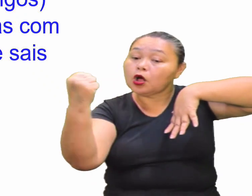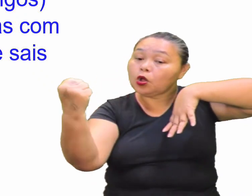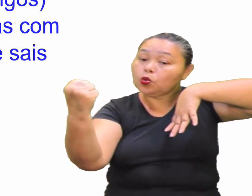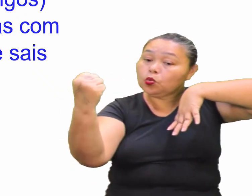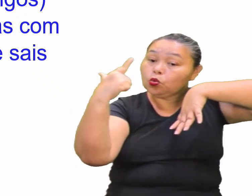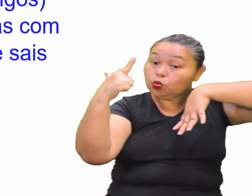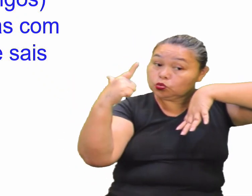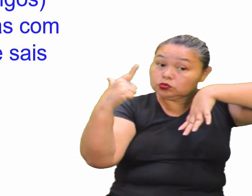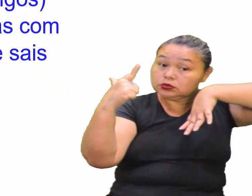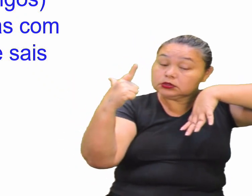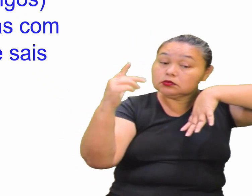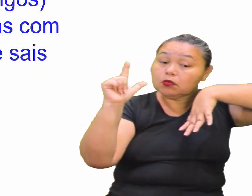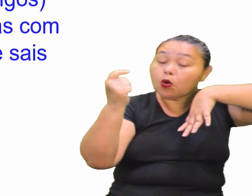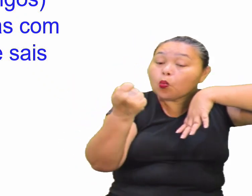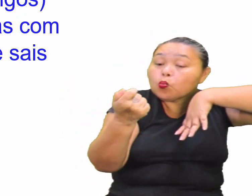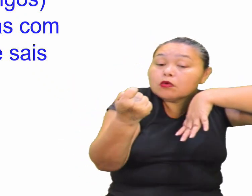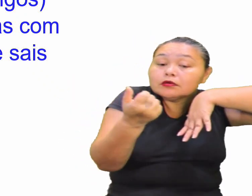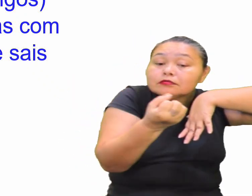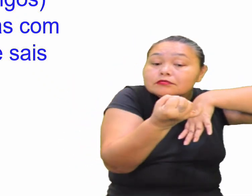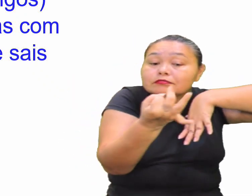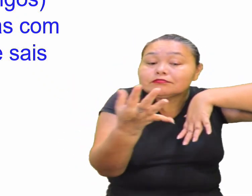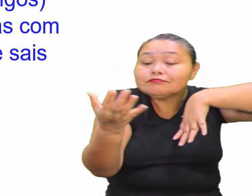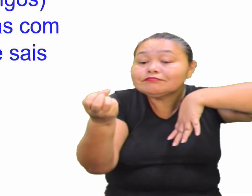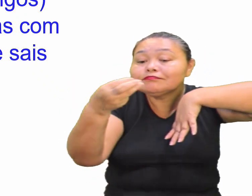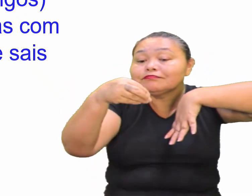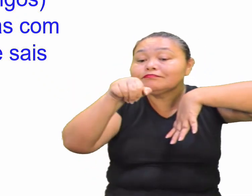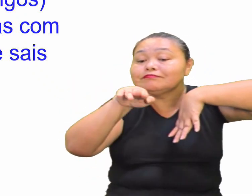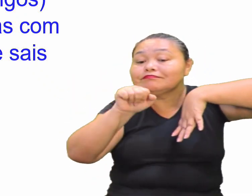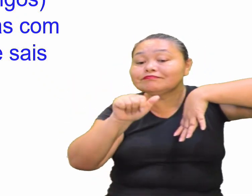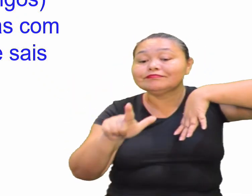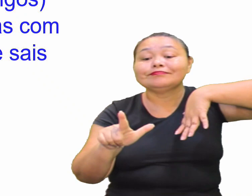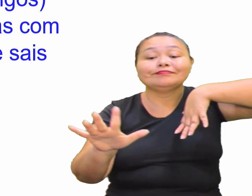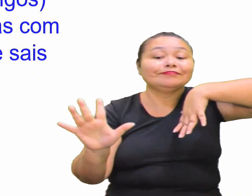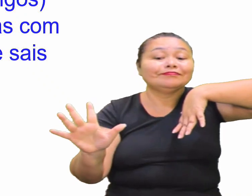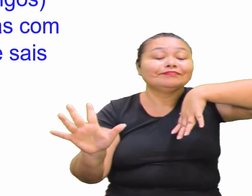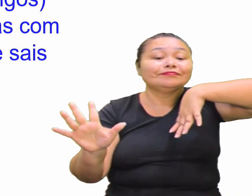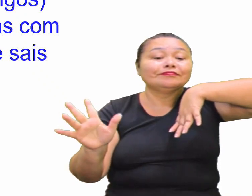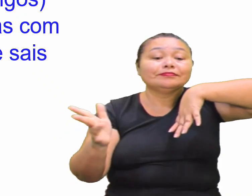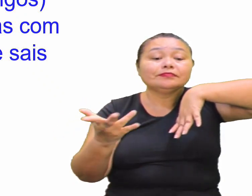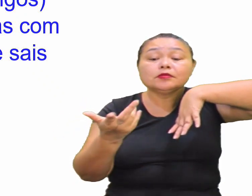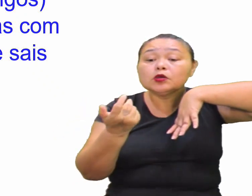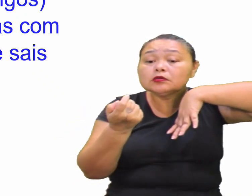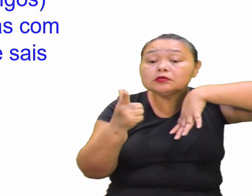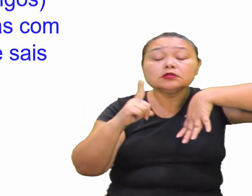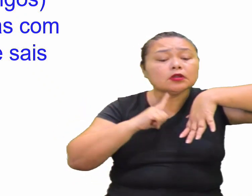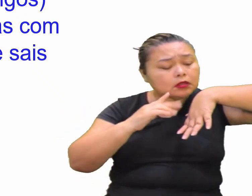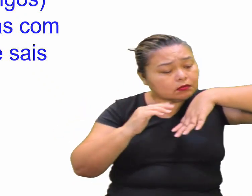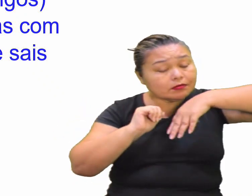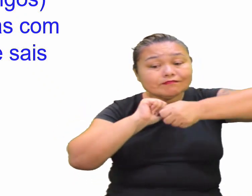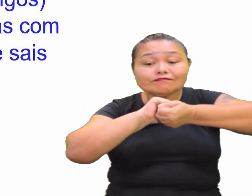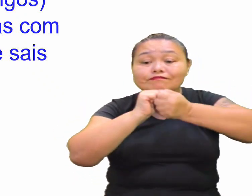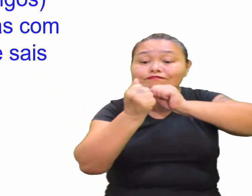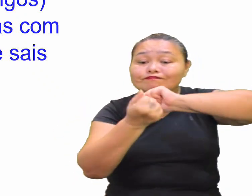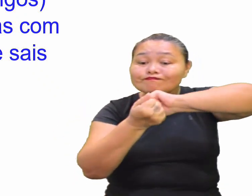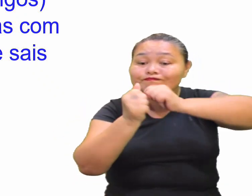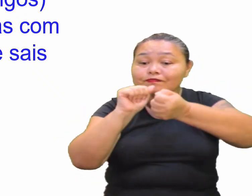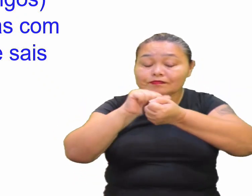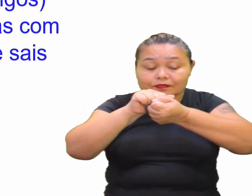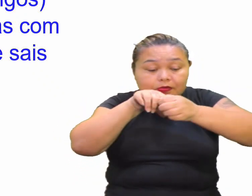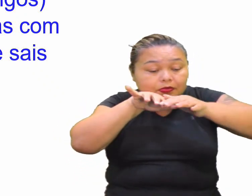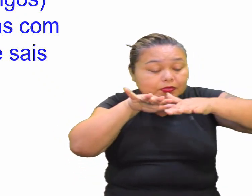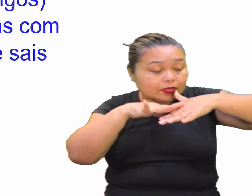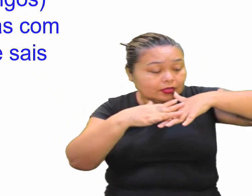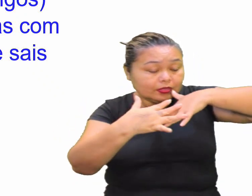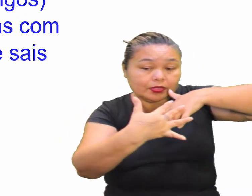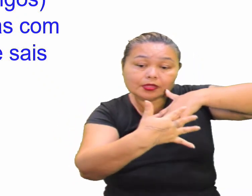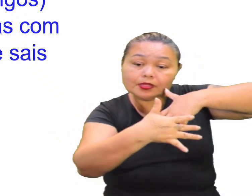água, luz e pouca quantidade de sais minerais, né? Porque eles já têm essa adaptação. Então, eles